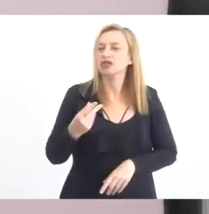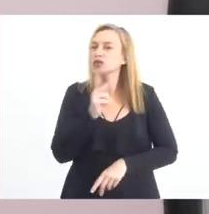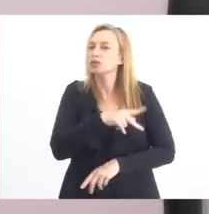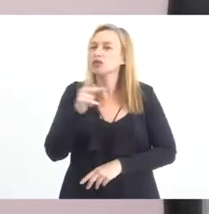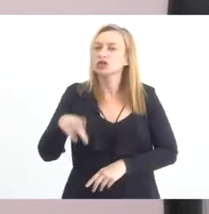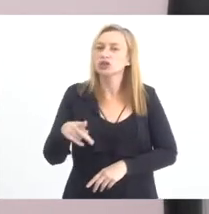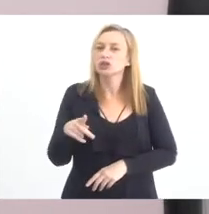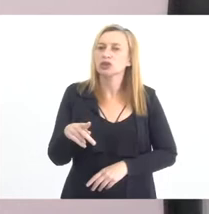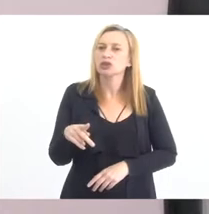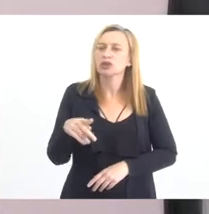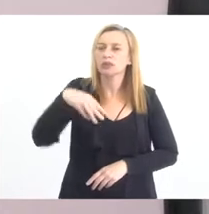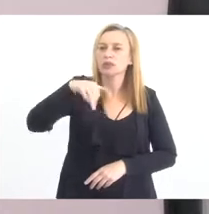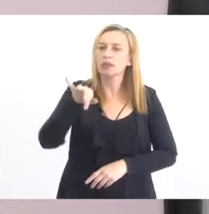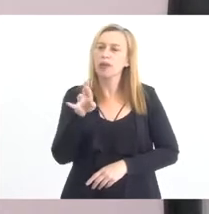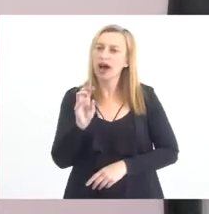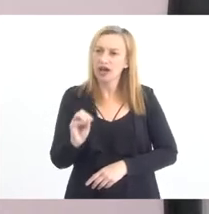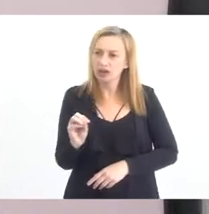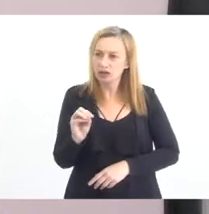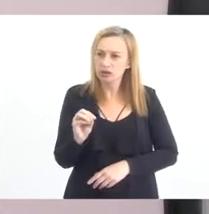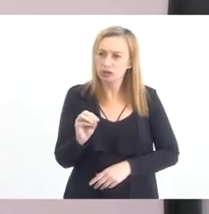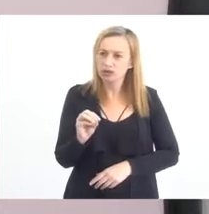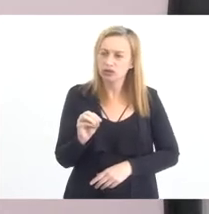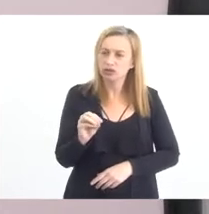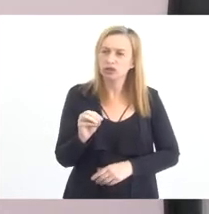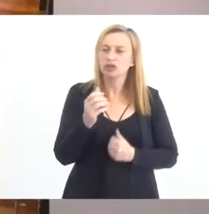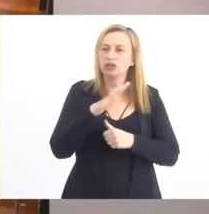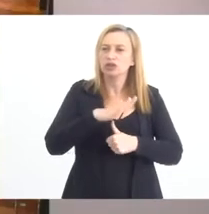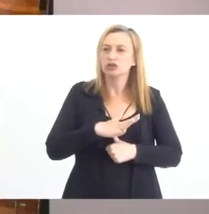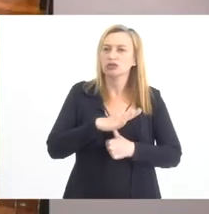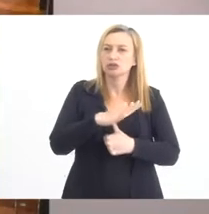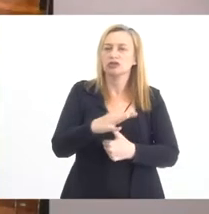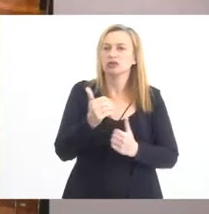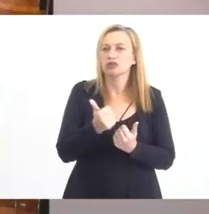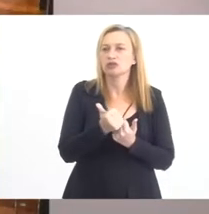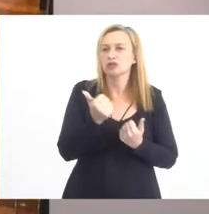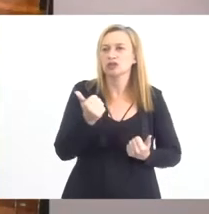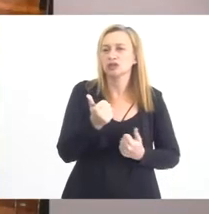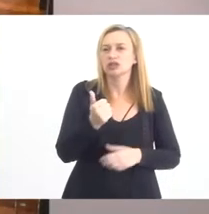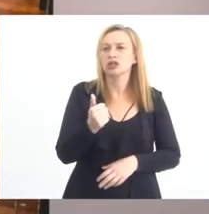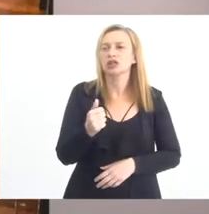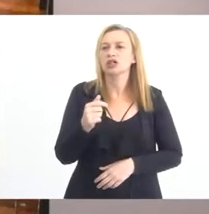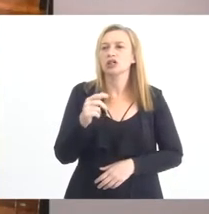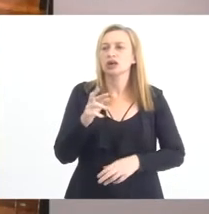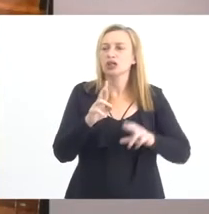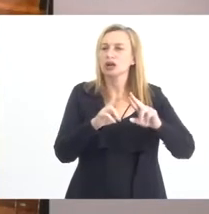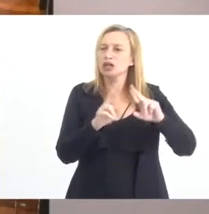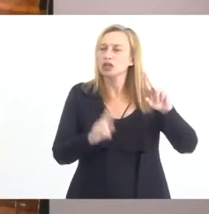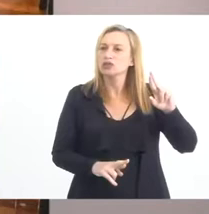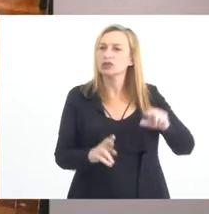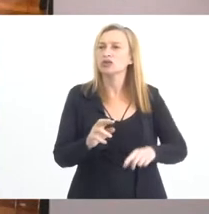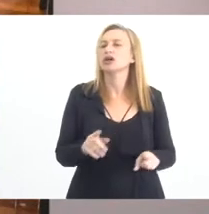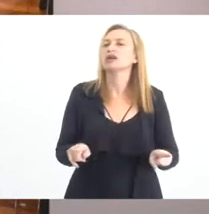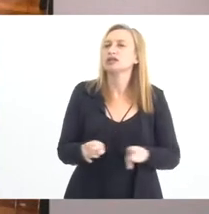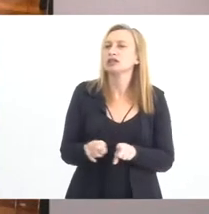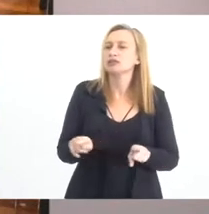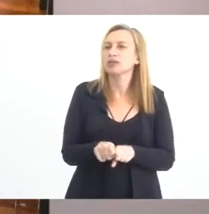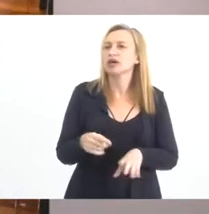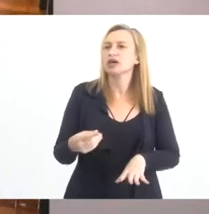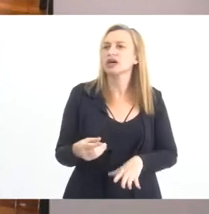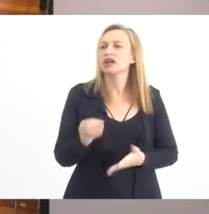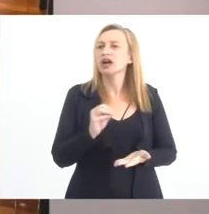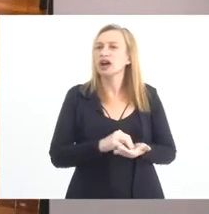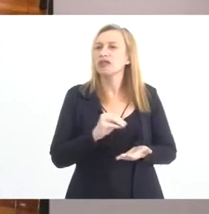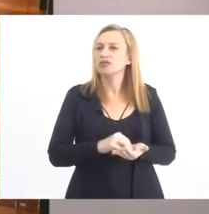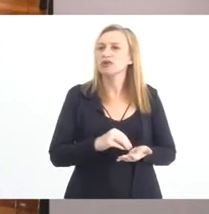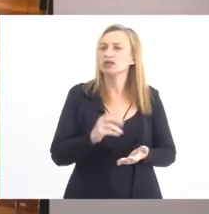professor Mário Carneiro, magnífico vice-reitor da UERJ. Quero registrar a ausência da